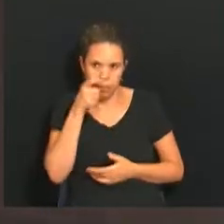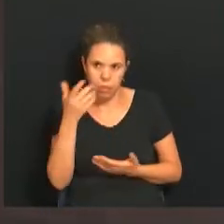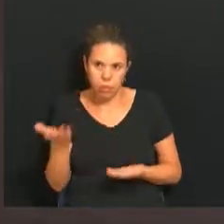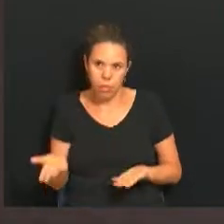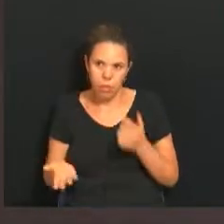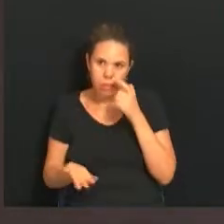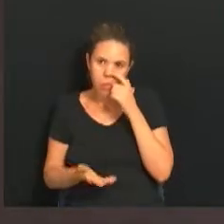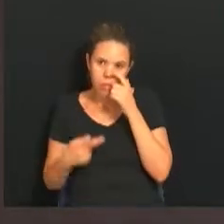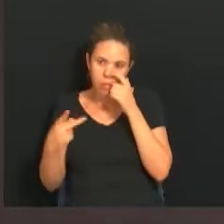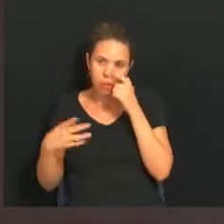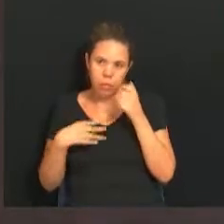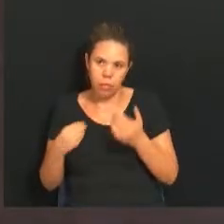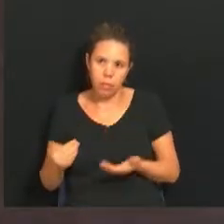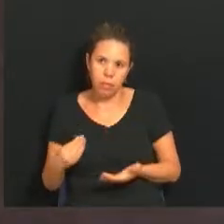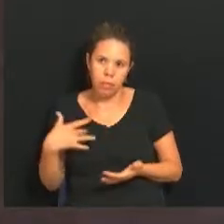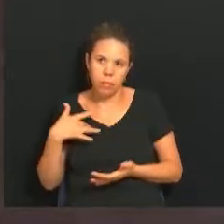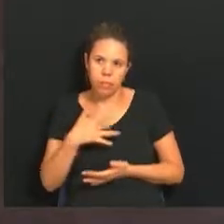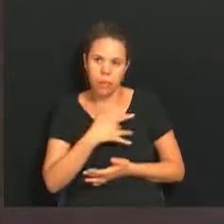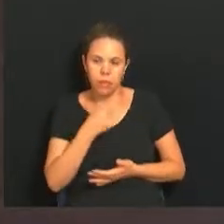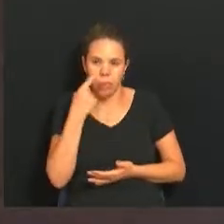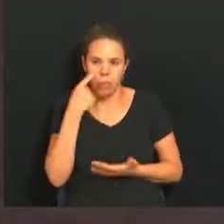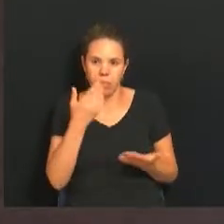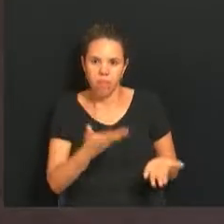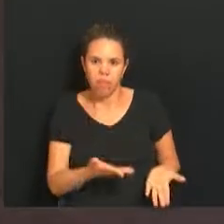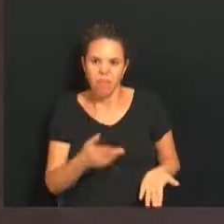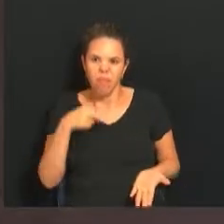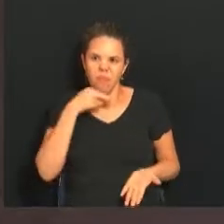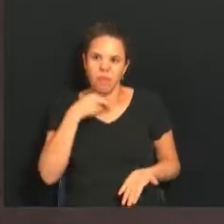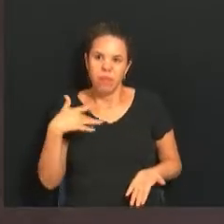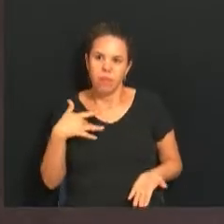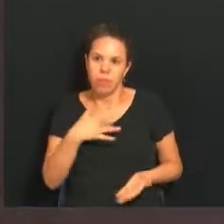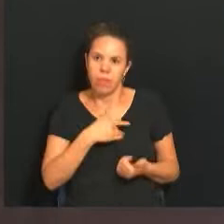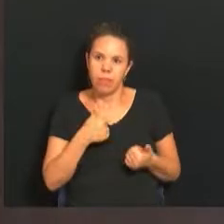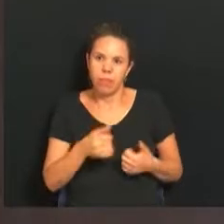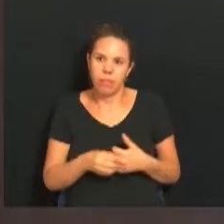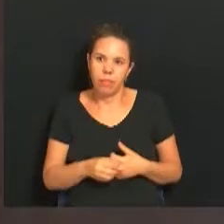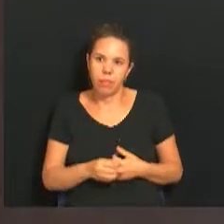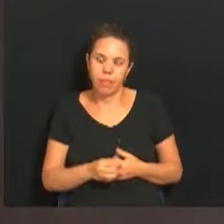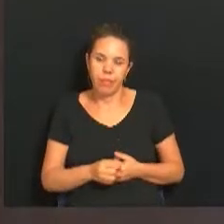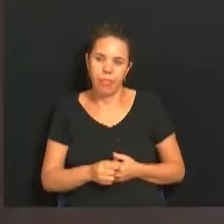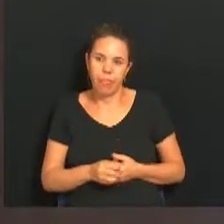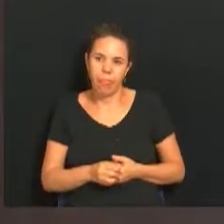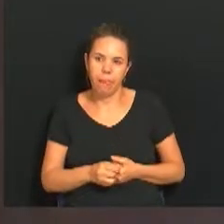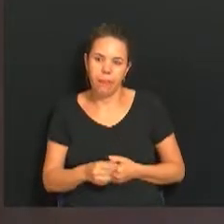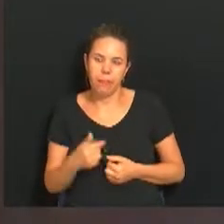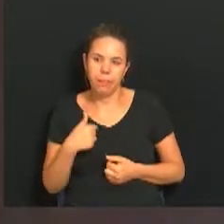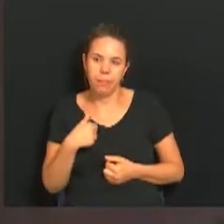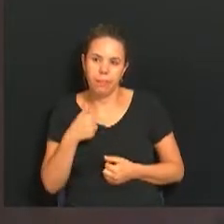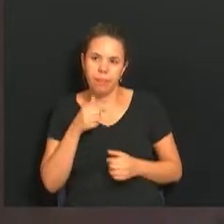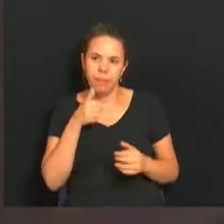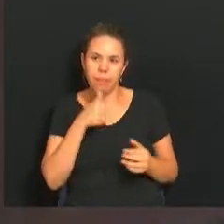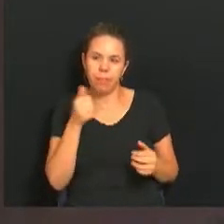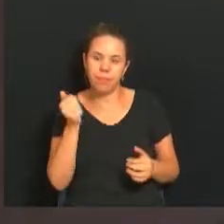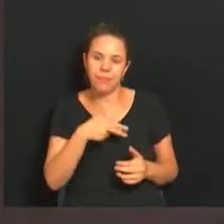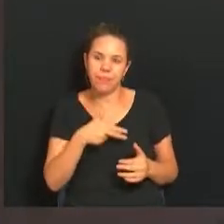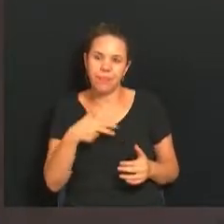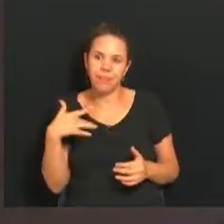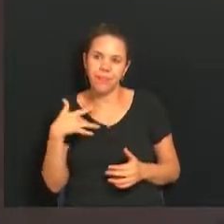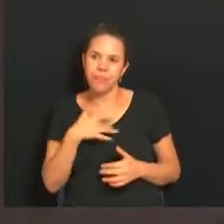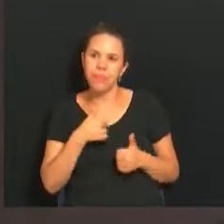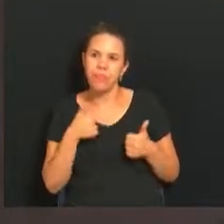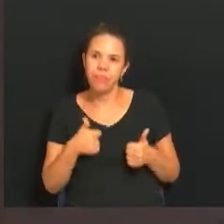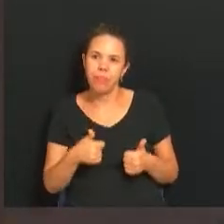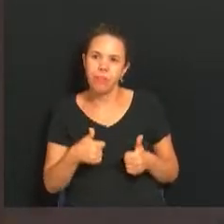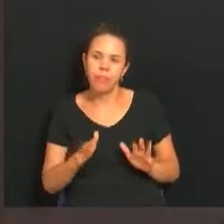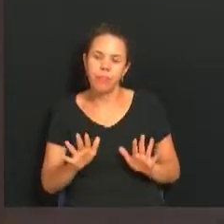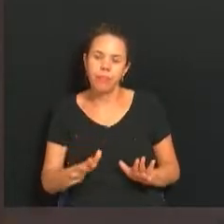seu filho saudável, vê o seu neto saudável, e, no meu caso, a minha bisneta saudável. Aí você vê